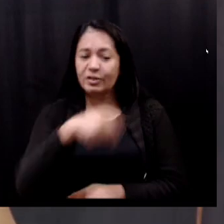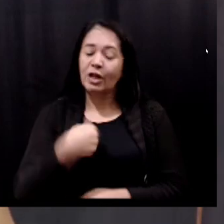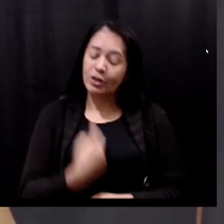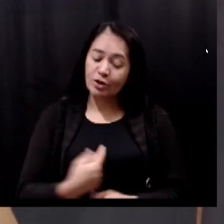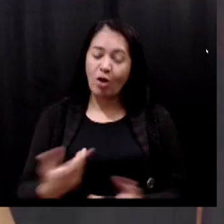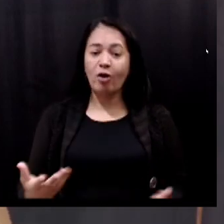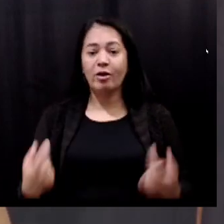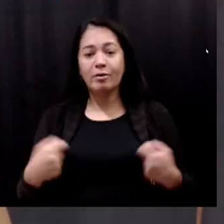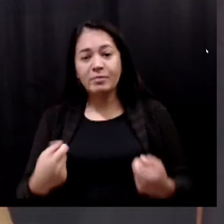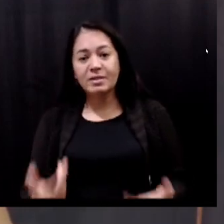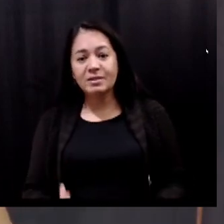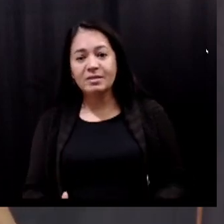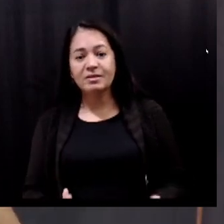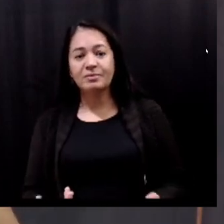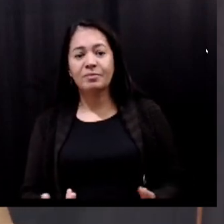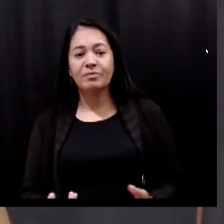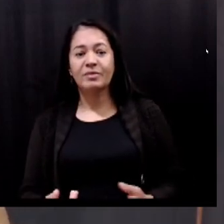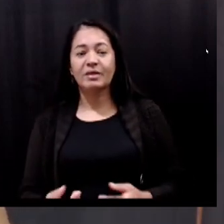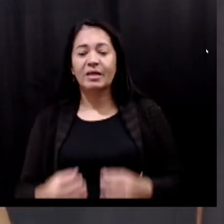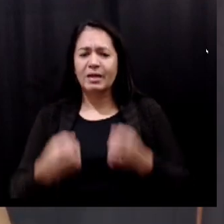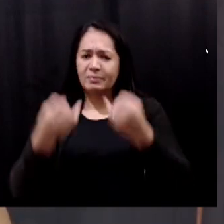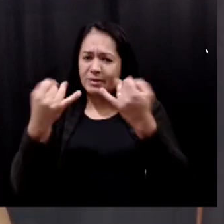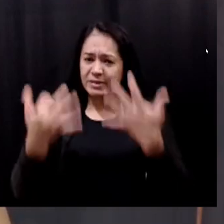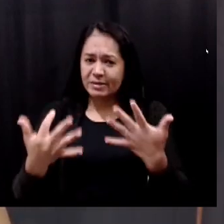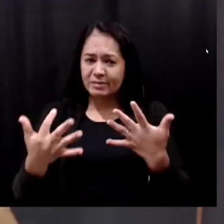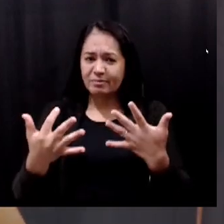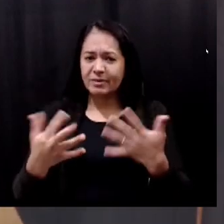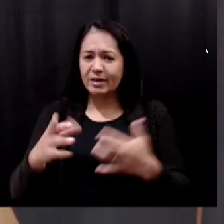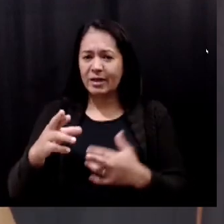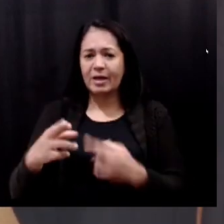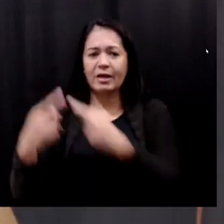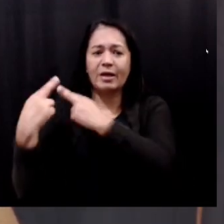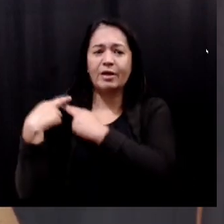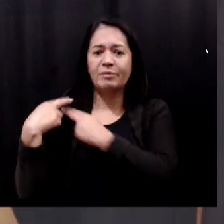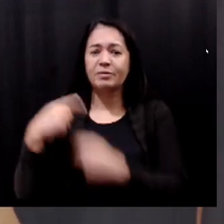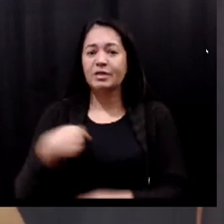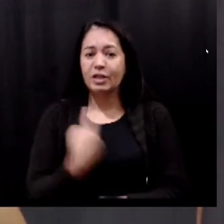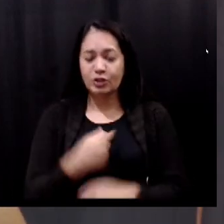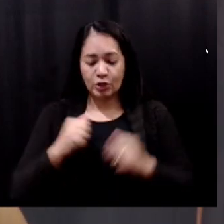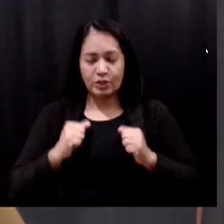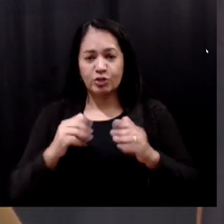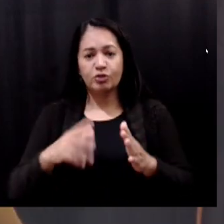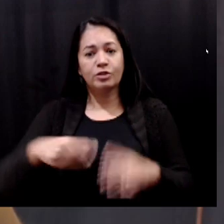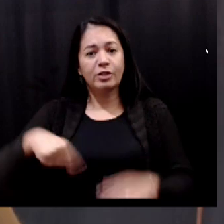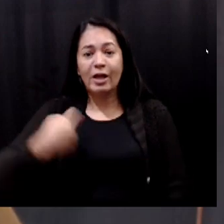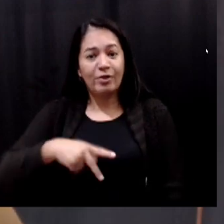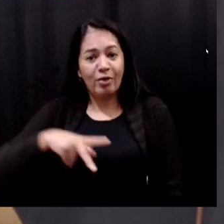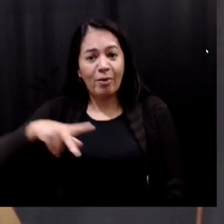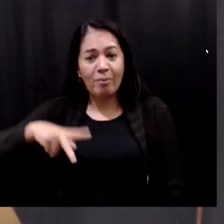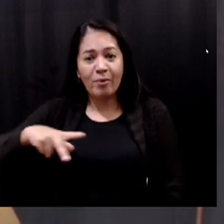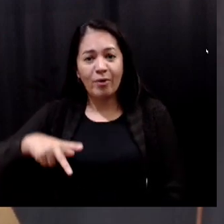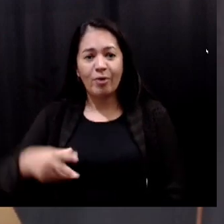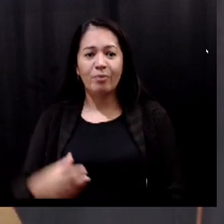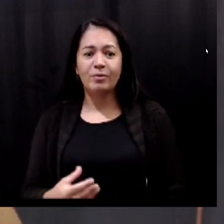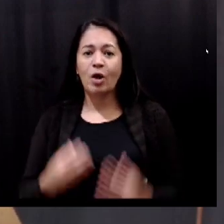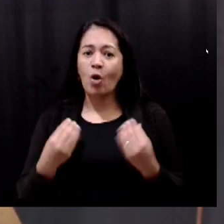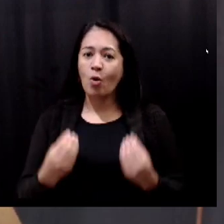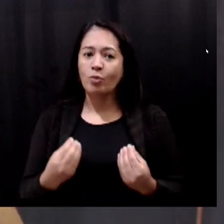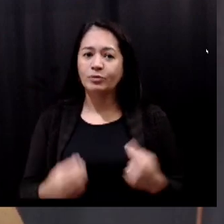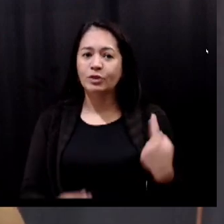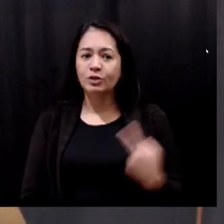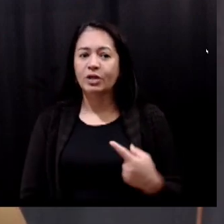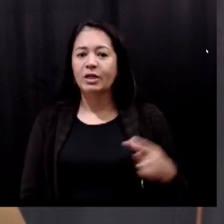vai ter que se justificar e se responsabilizar pelas nossas ações também somos nós. Então, olha como pega. A gente tem a cultura da